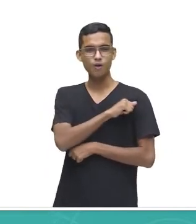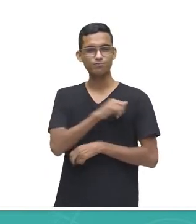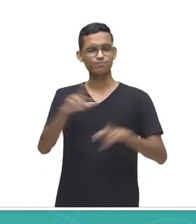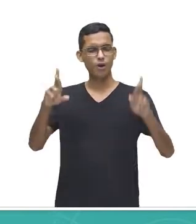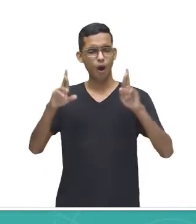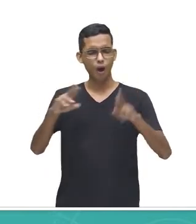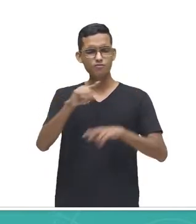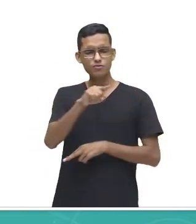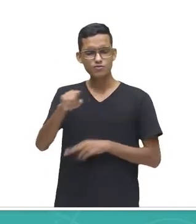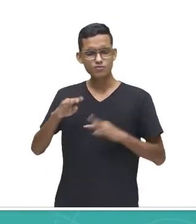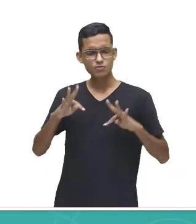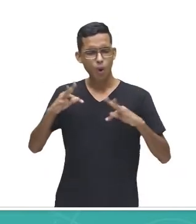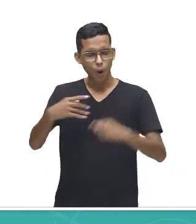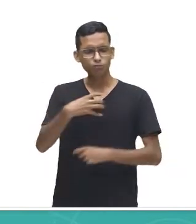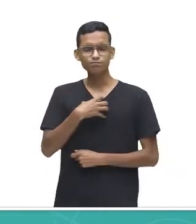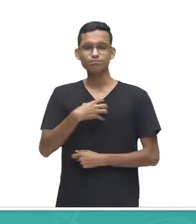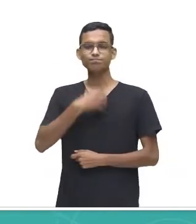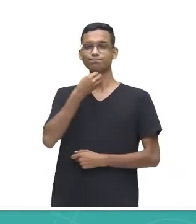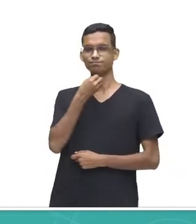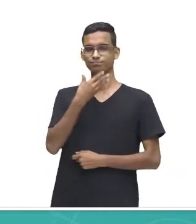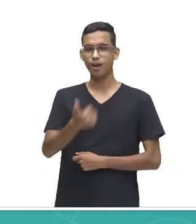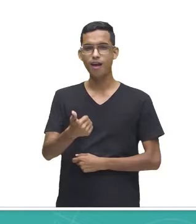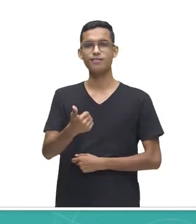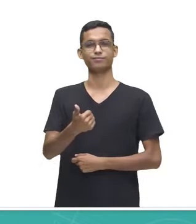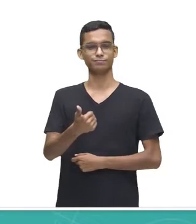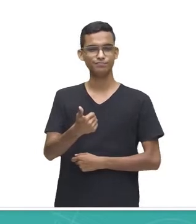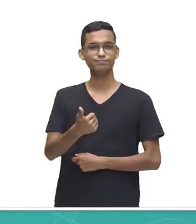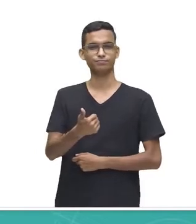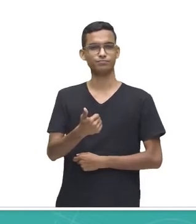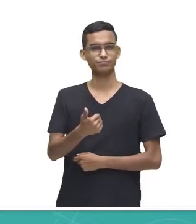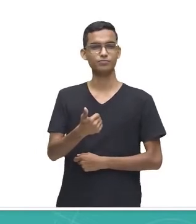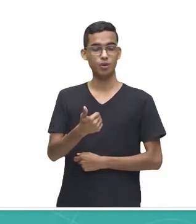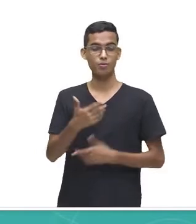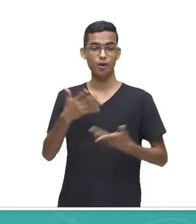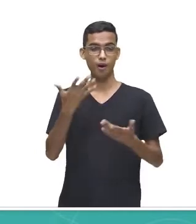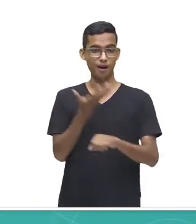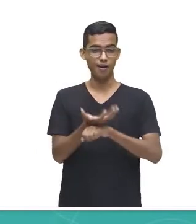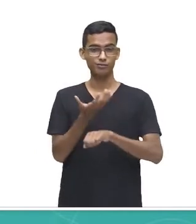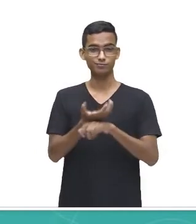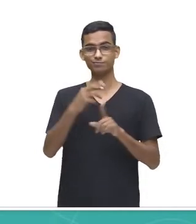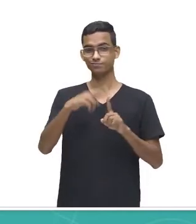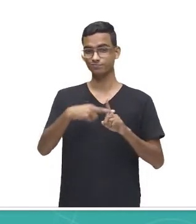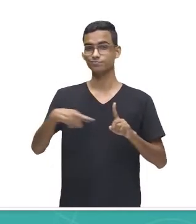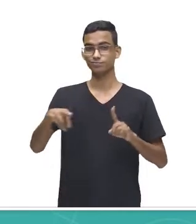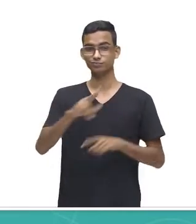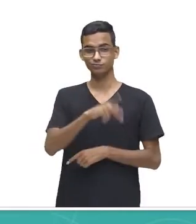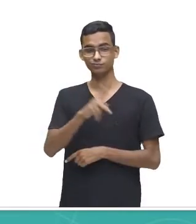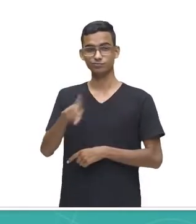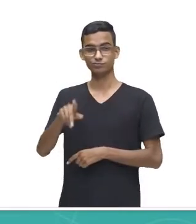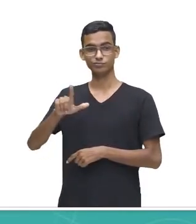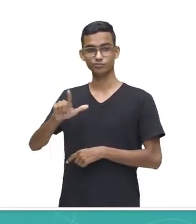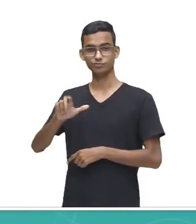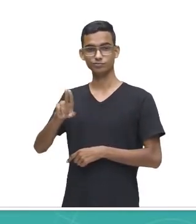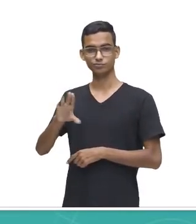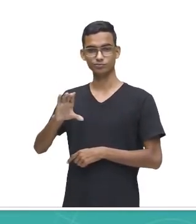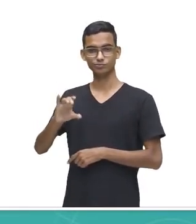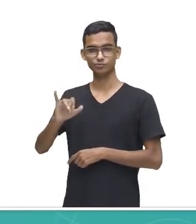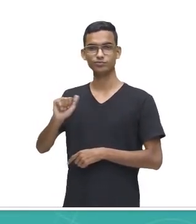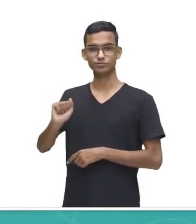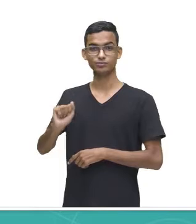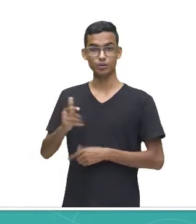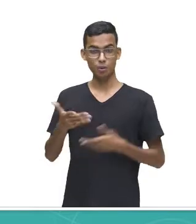estejam todos bem. Ensino religioso mais uma vez na área com vocês, com a professora Lúcia. E